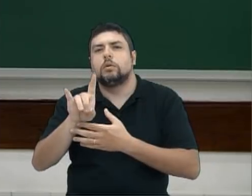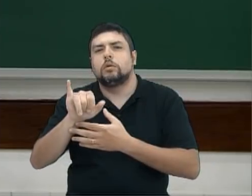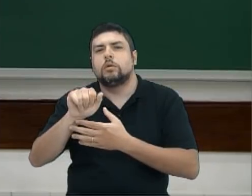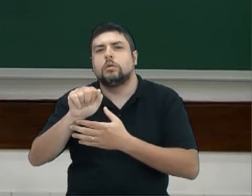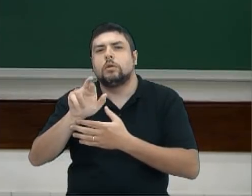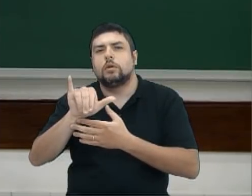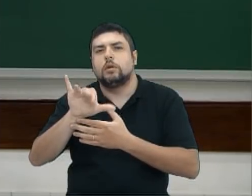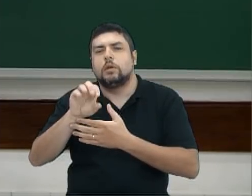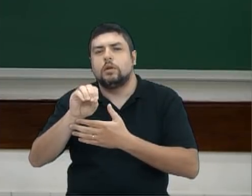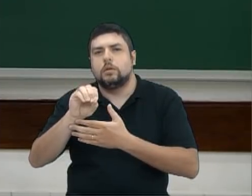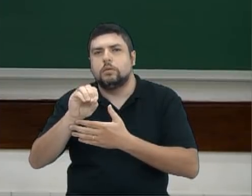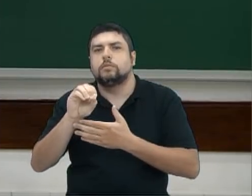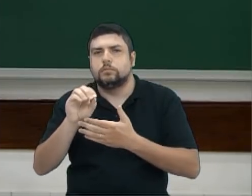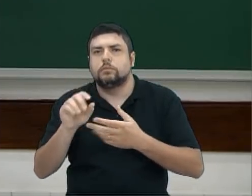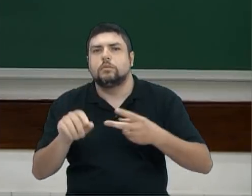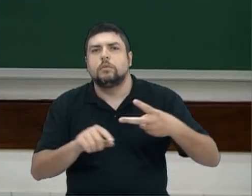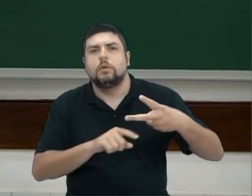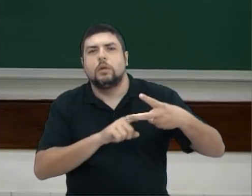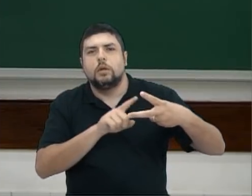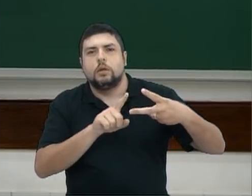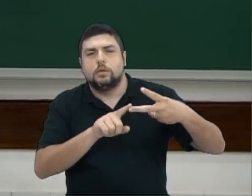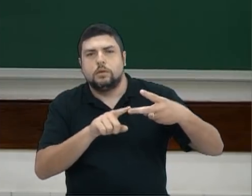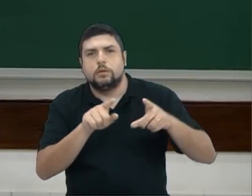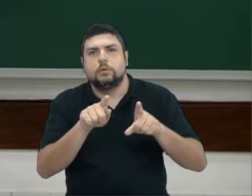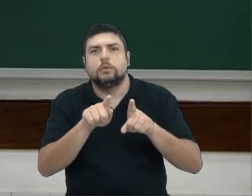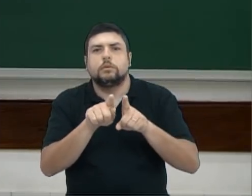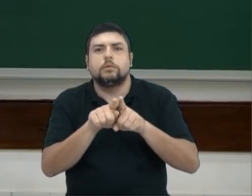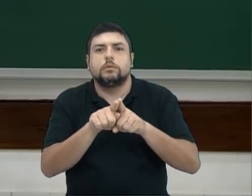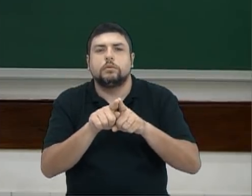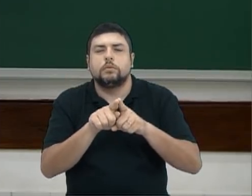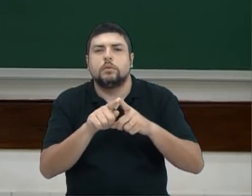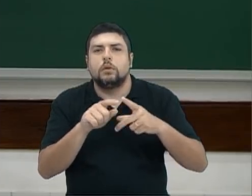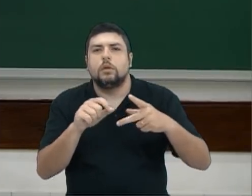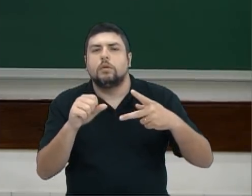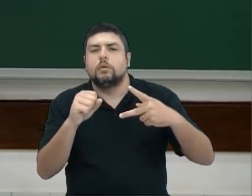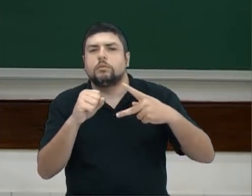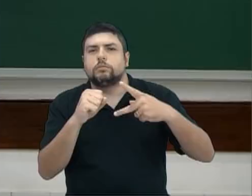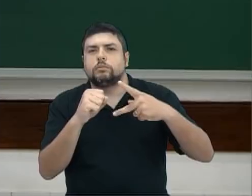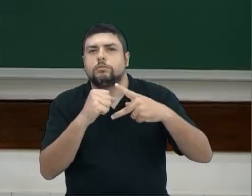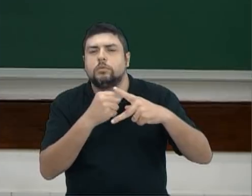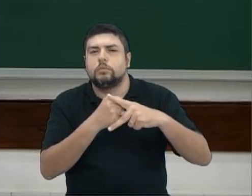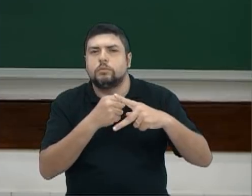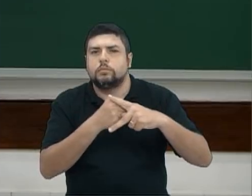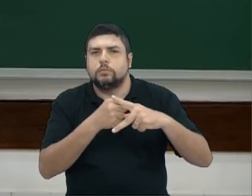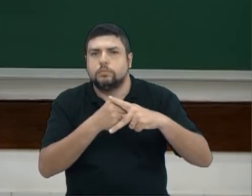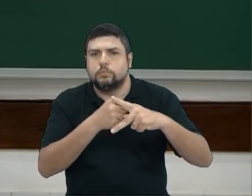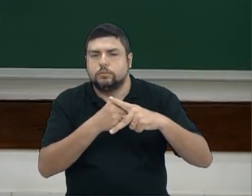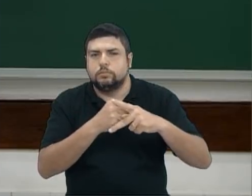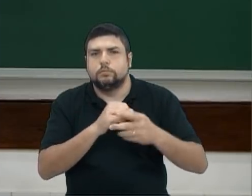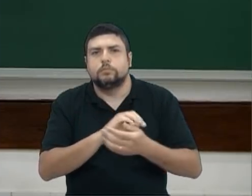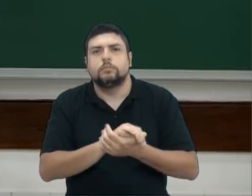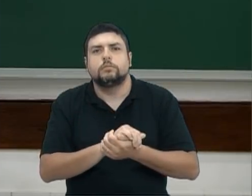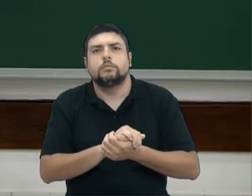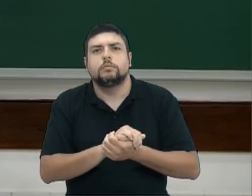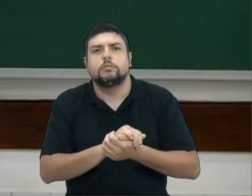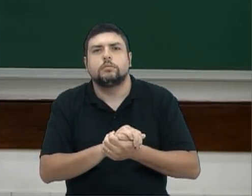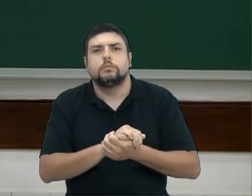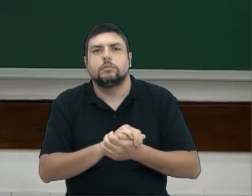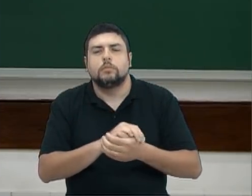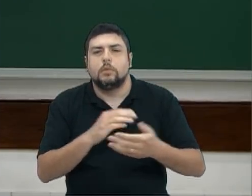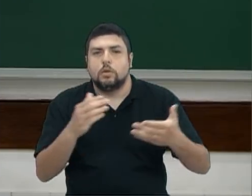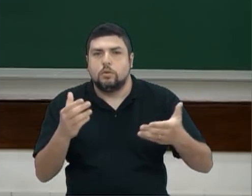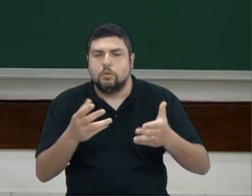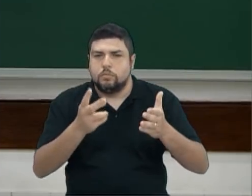também sobre os pronomes pessoais. Então, quais são os conteúdos da nossa aula? Leitura de